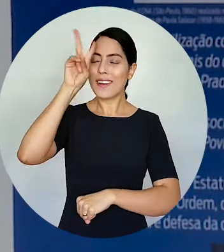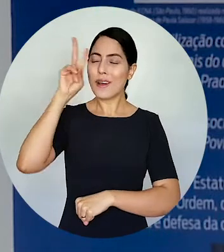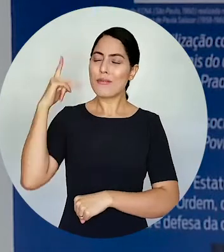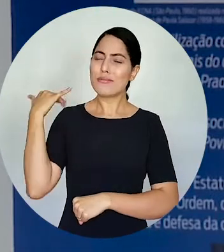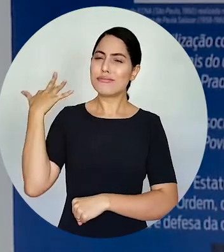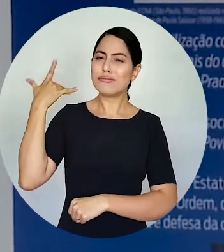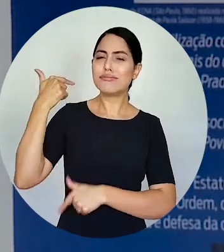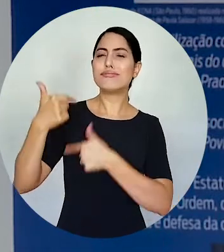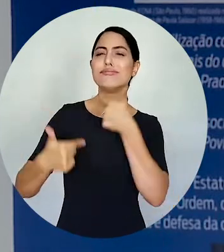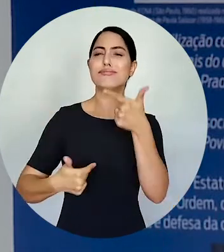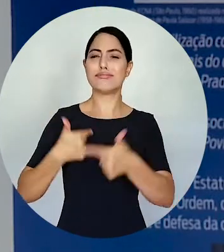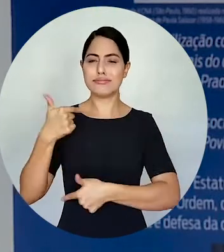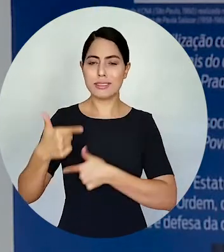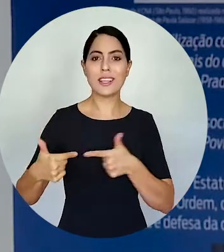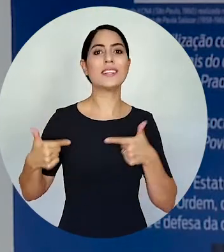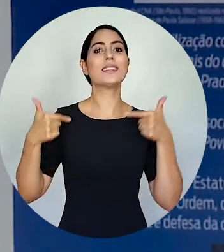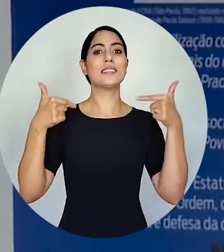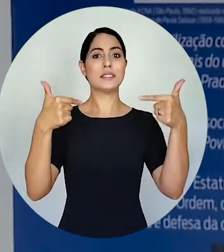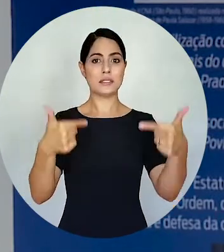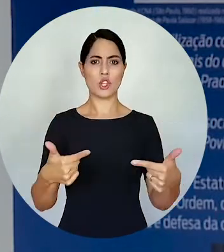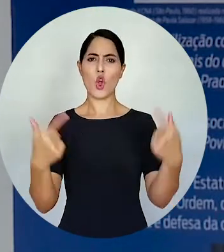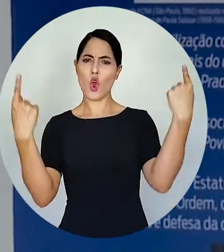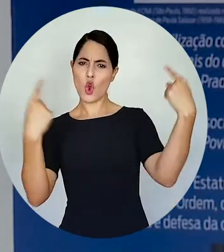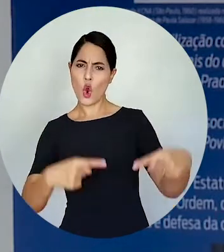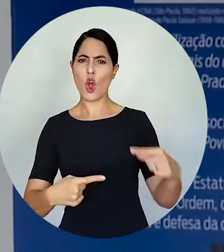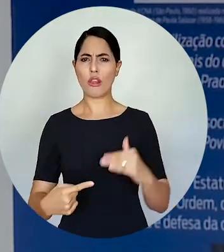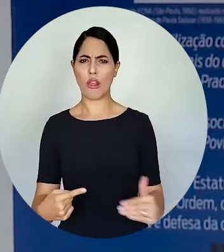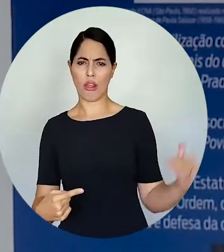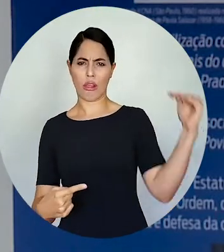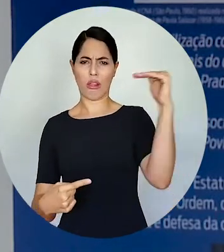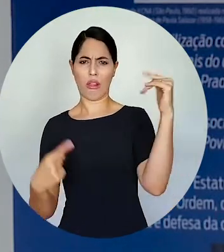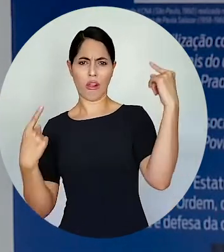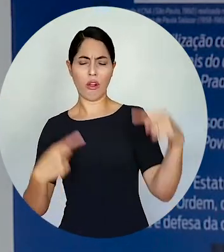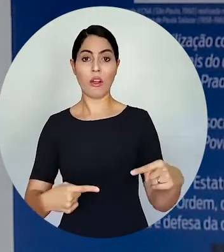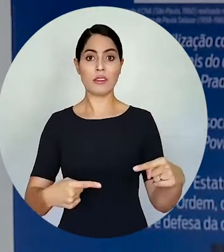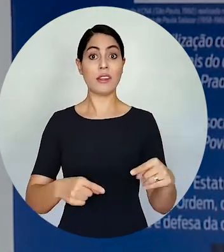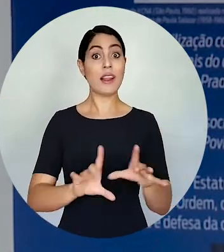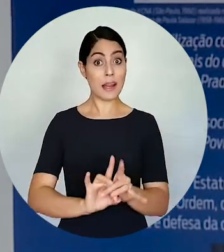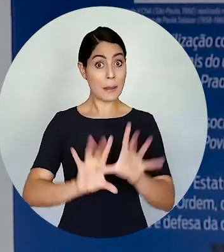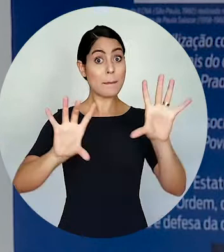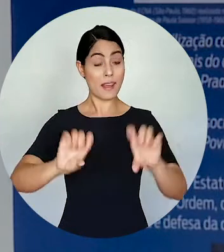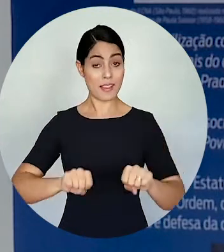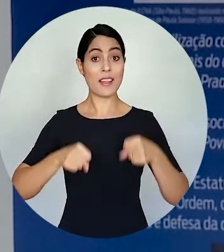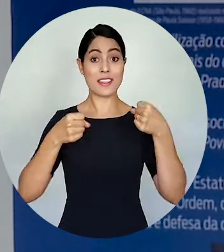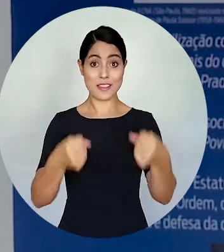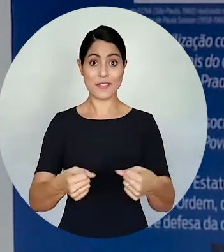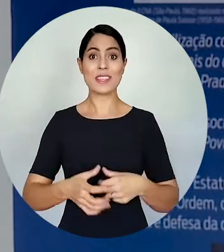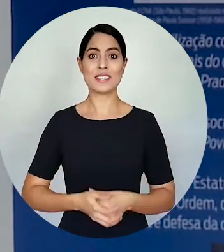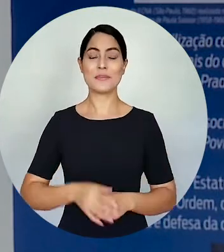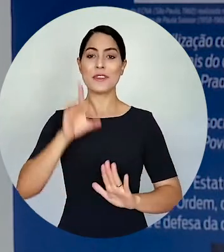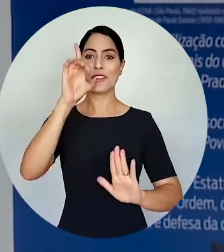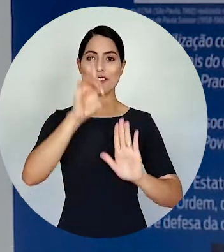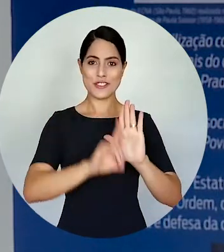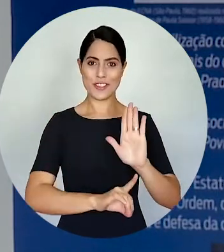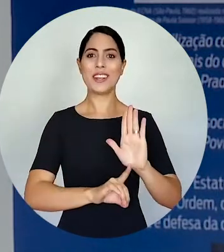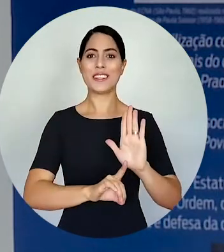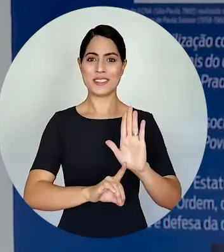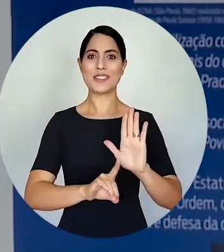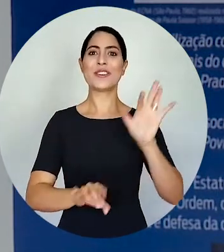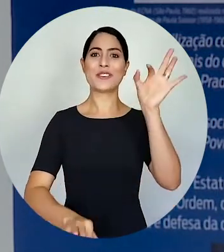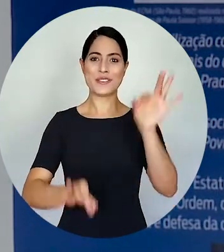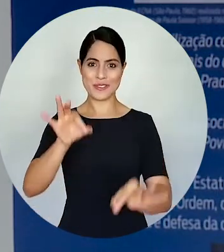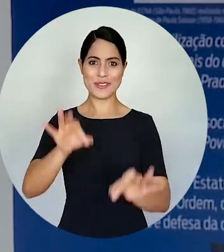recordar tantas lutas travadas contra o autoritarismo e pela liberdade, seja na defesa dos direitos,